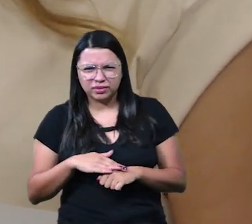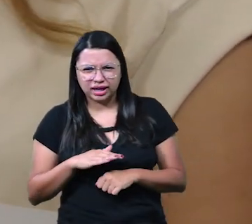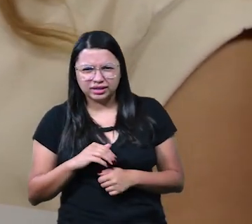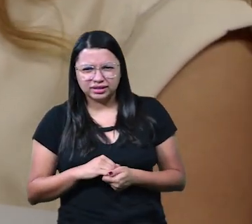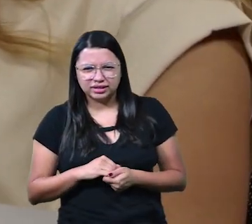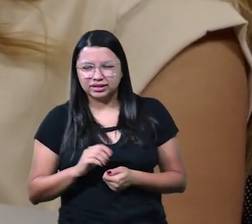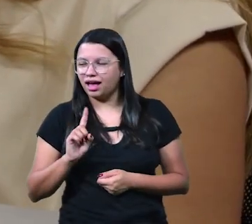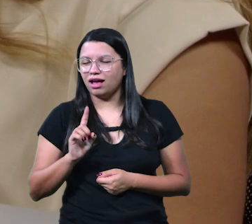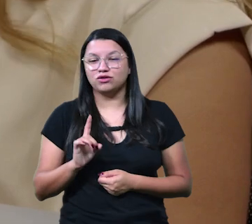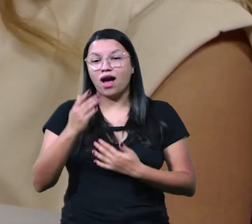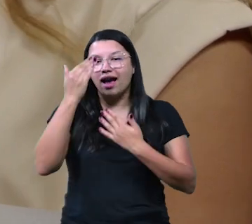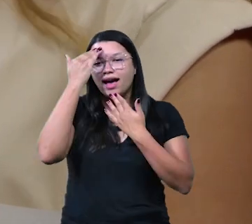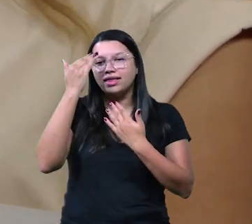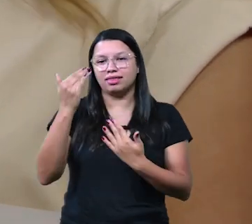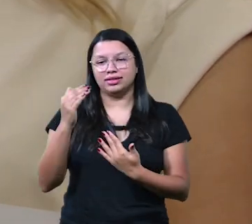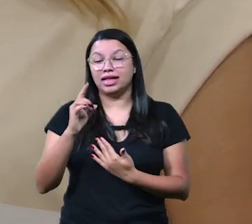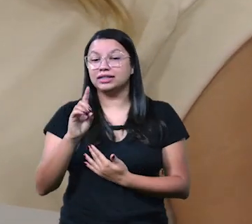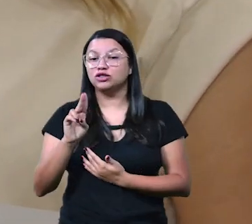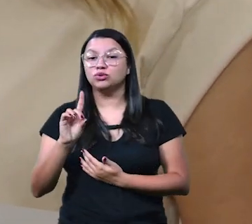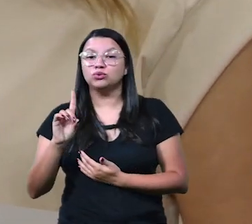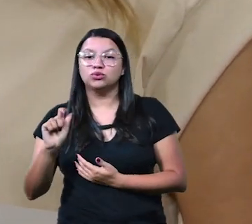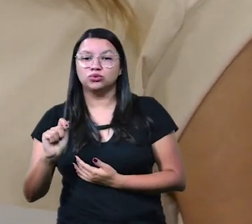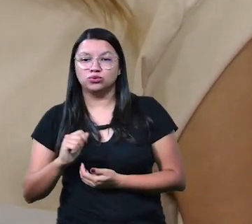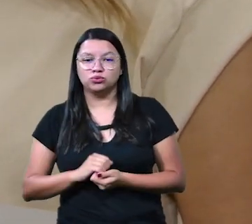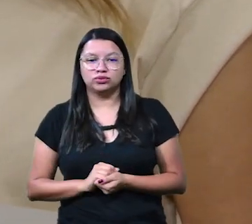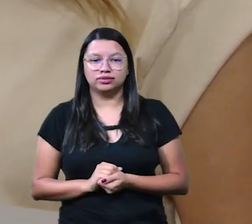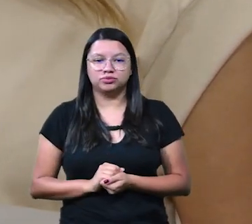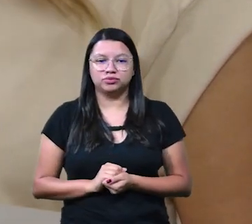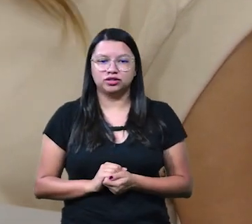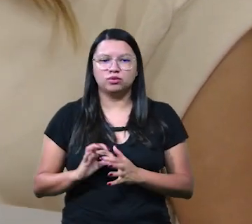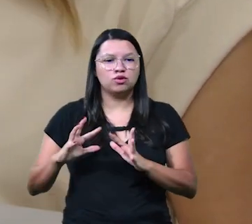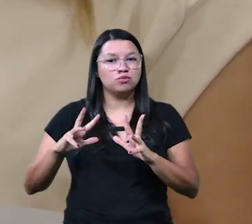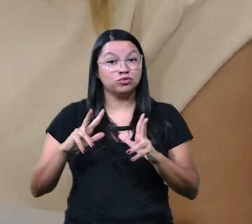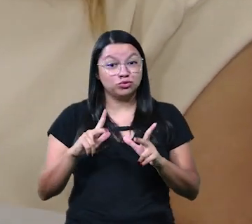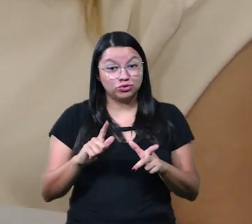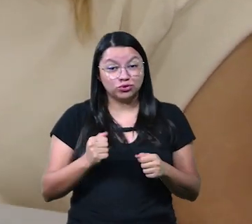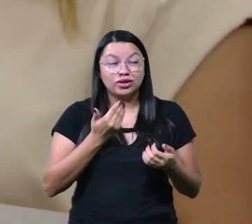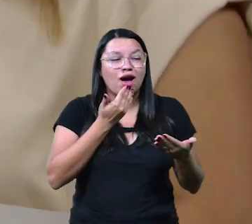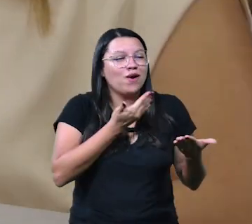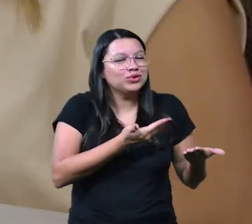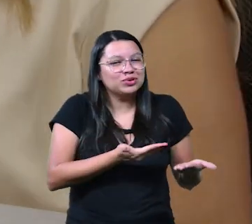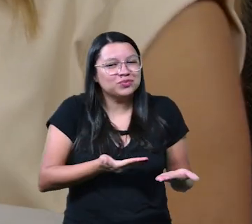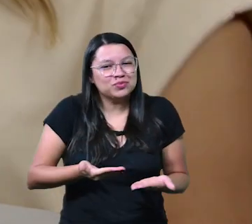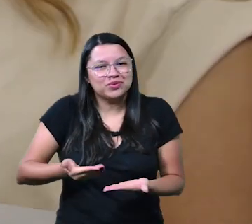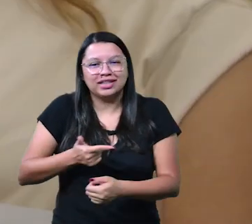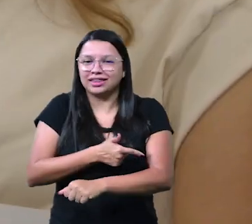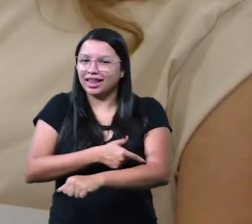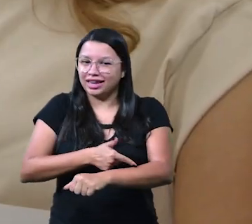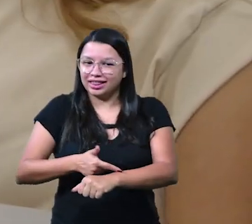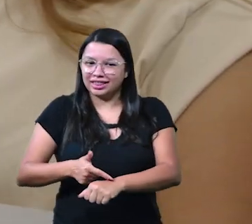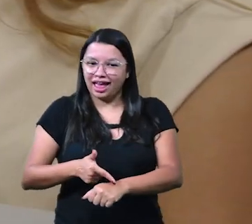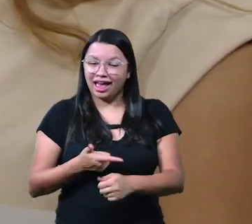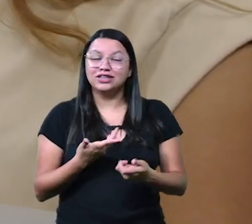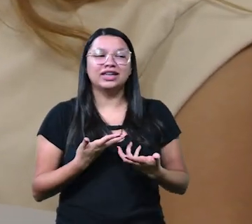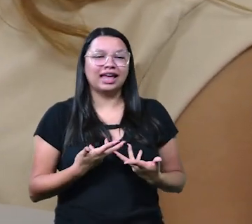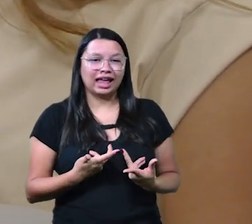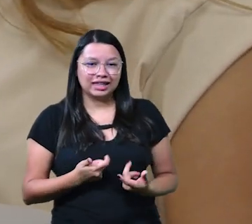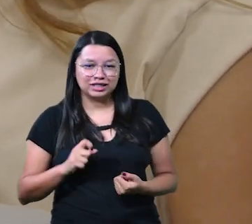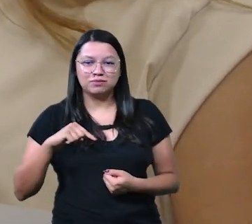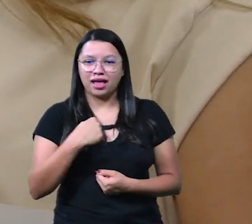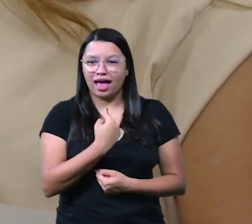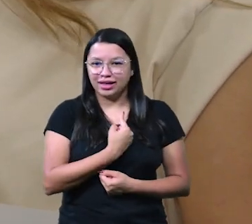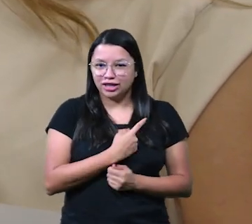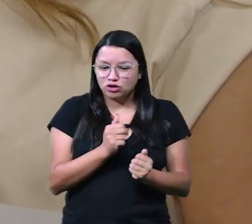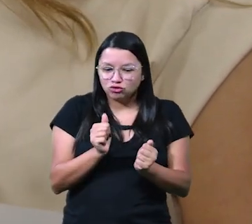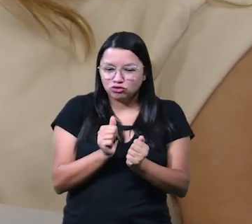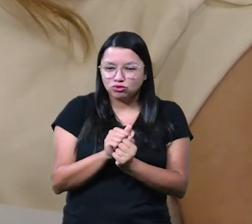só agradecer, Duda, né, pela toda hospitalidade que a gente recebeu aqui, né, junto